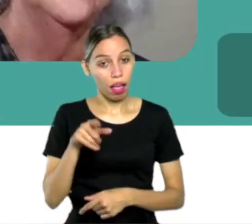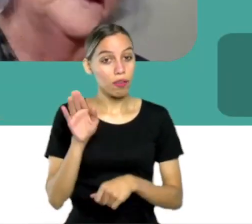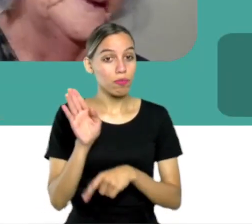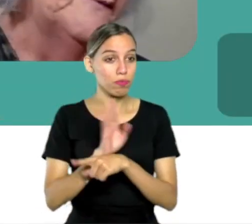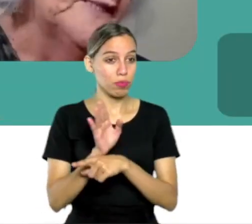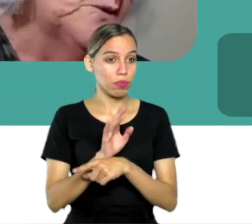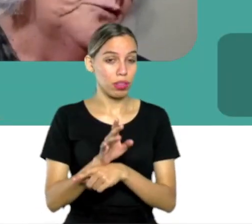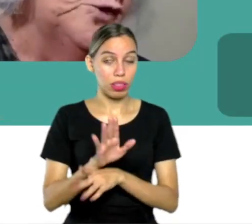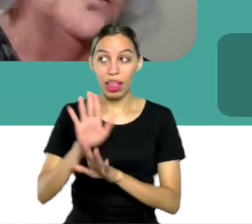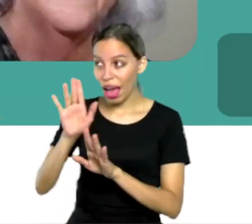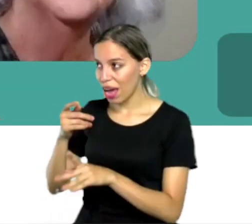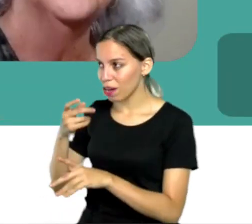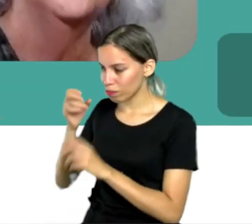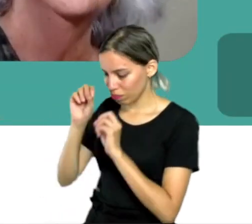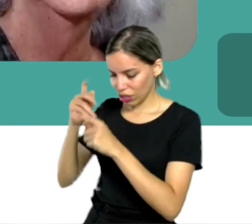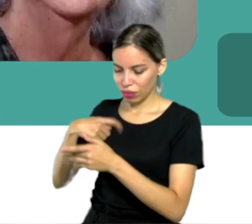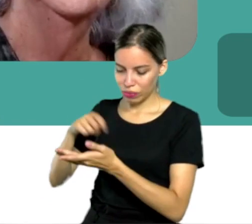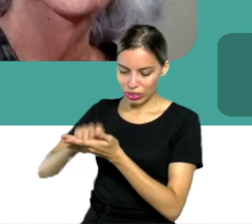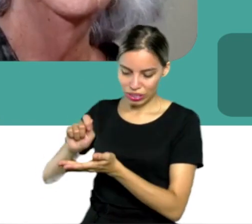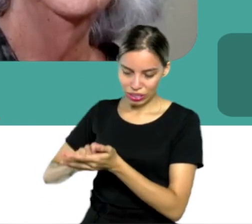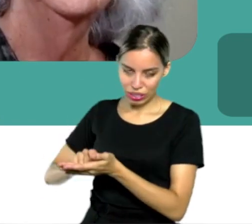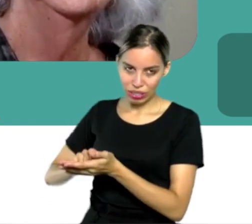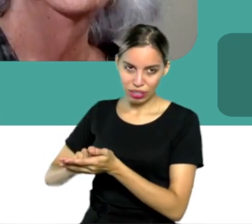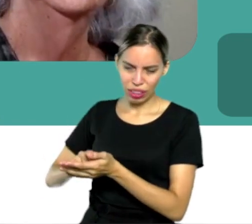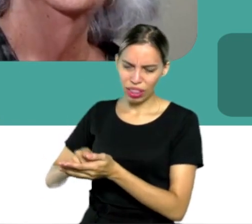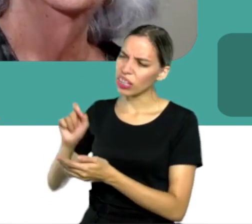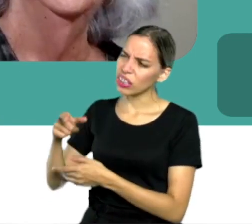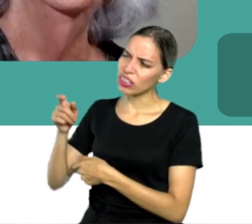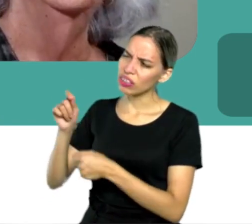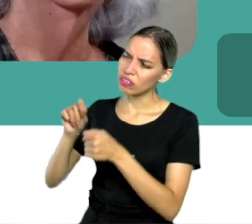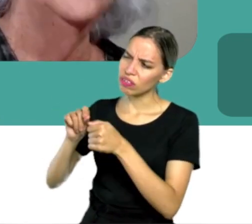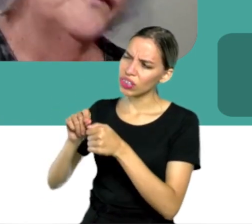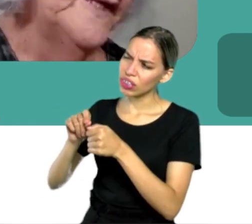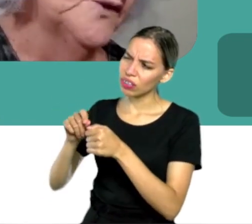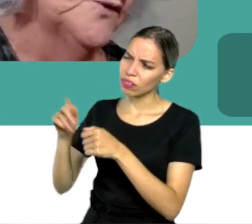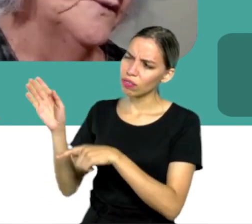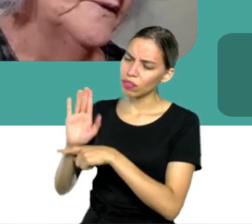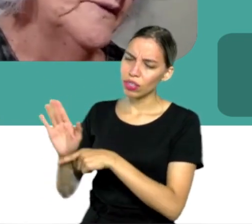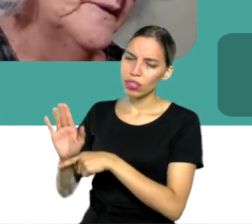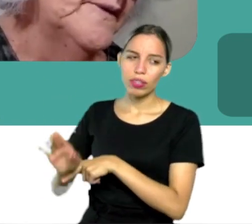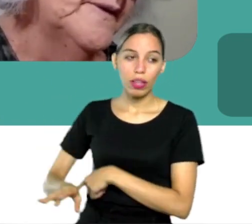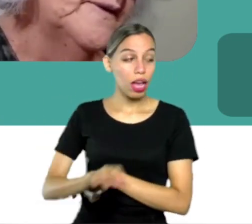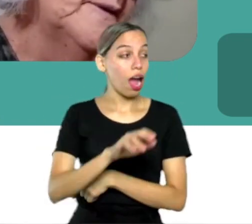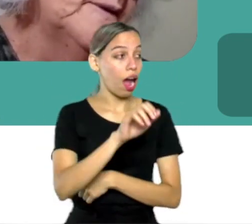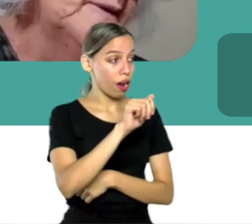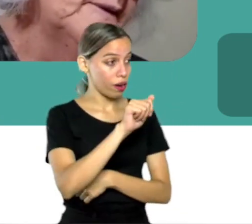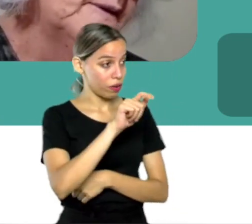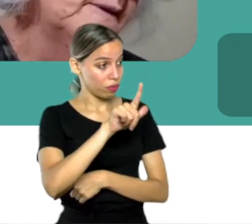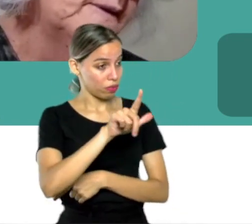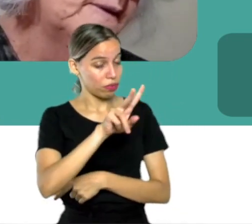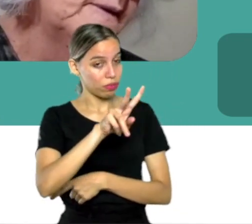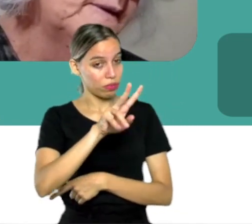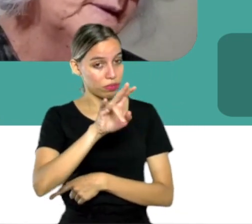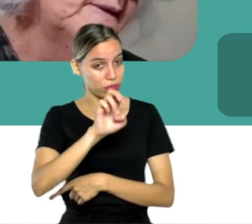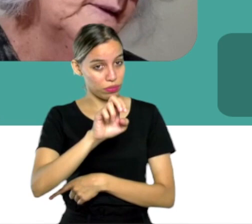o que está fazendo o filme, o Raton? É Elvésio Raton. O Elvésio.